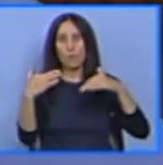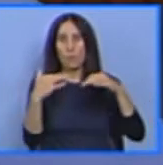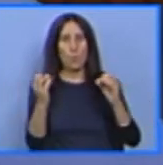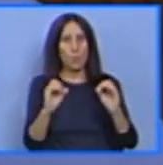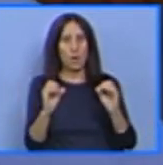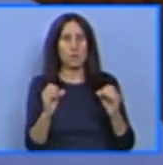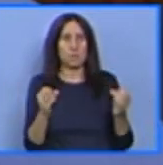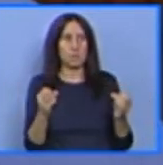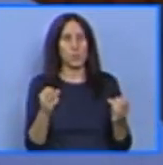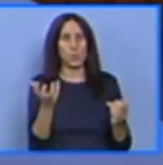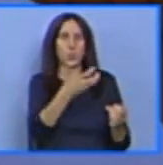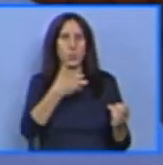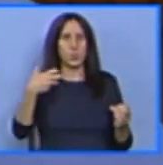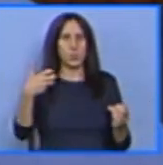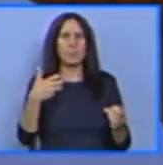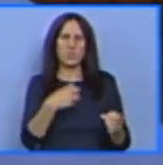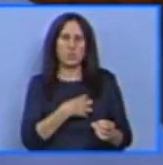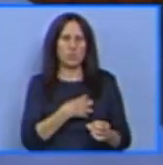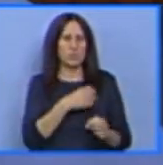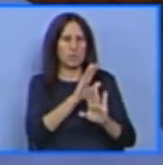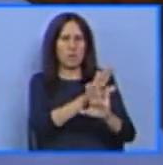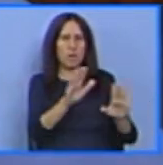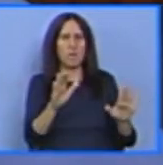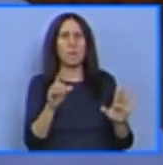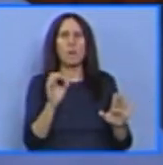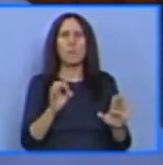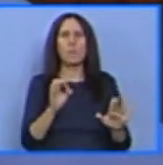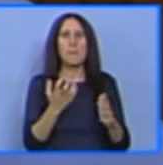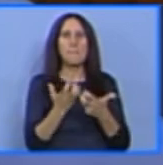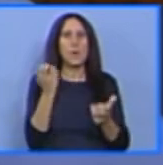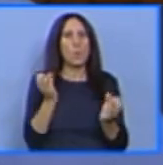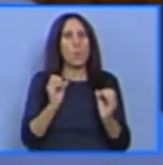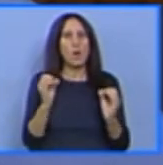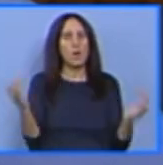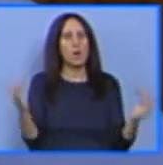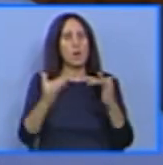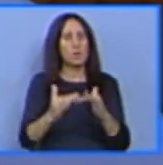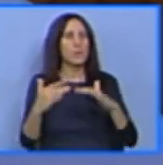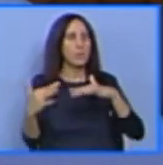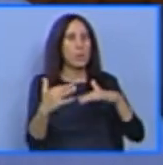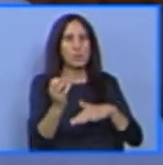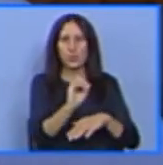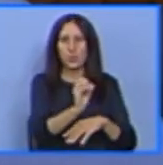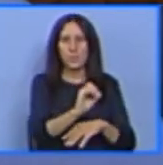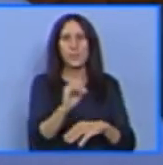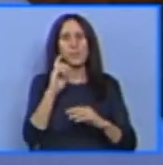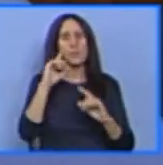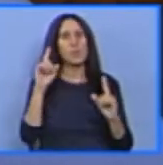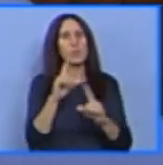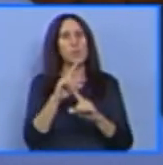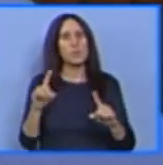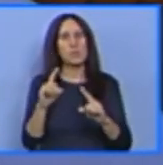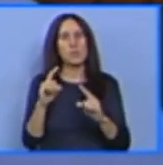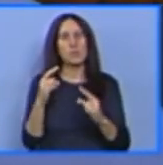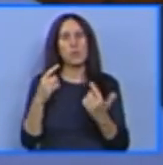obviamente com as dimensões de hoje, já havia alguns clubes, mas portanto, não havia estes ajuntamentos, por exemplo, para jogos de futebol, não havia concertos de